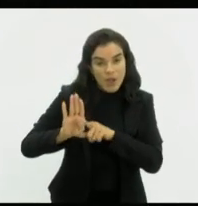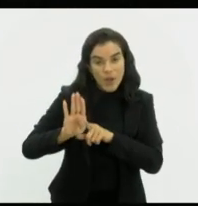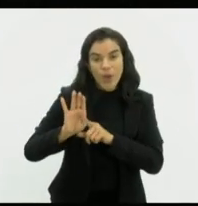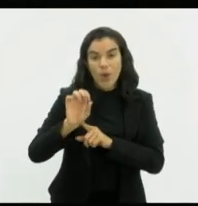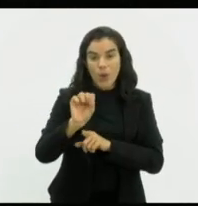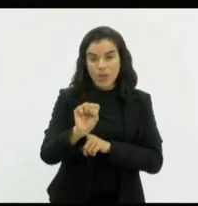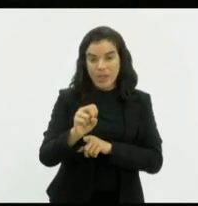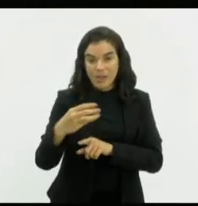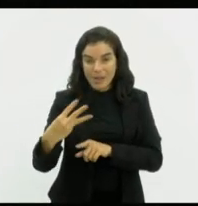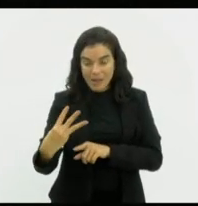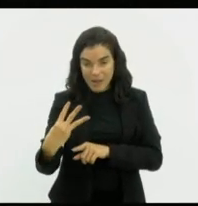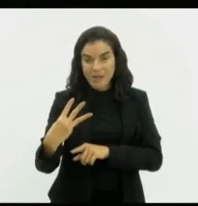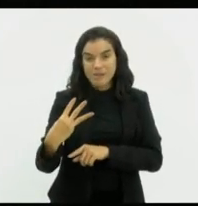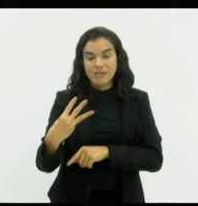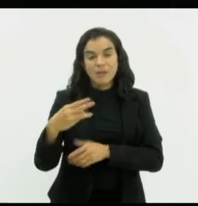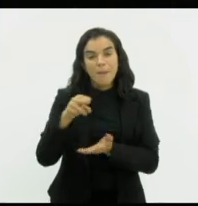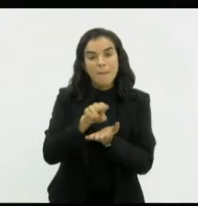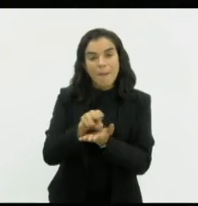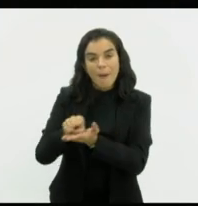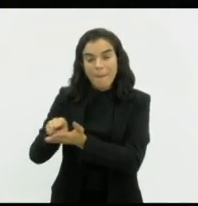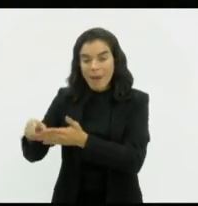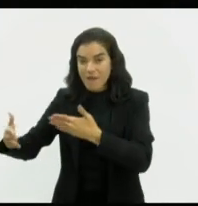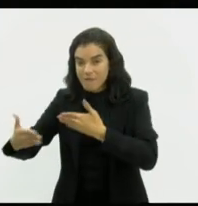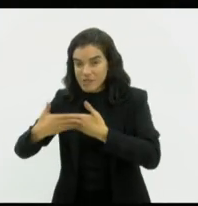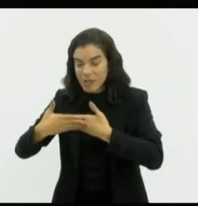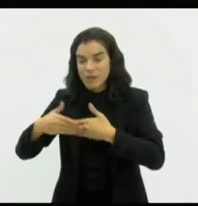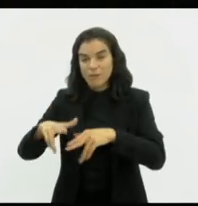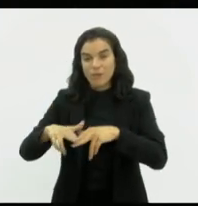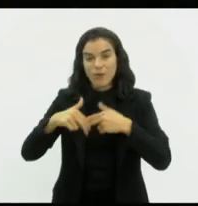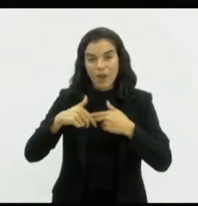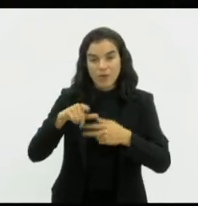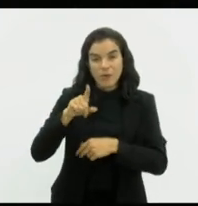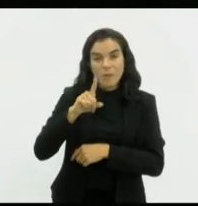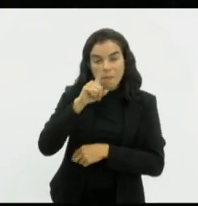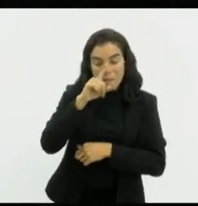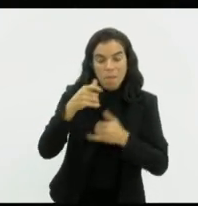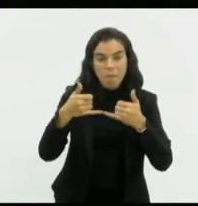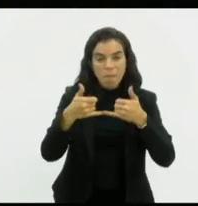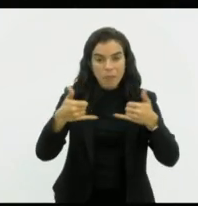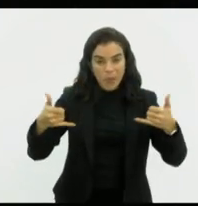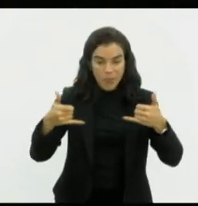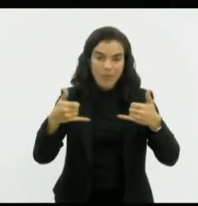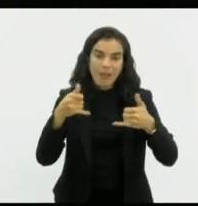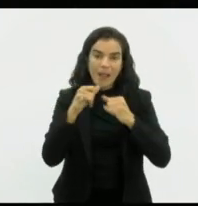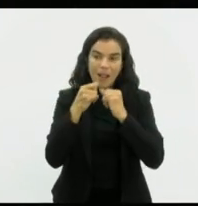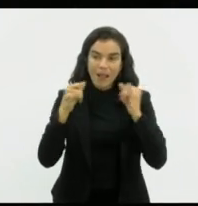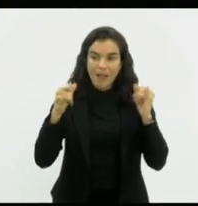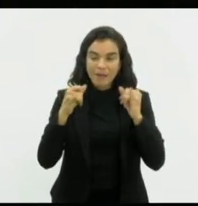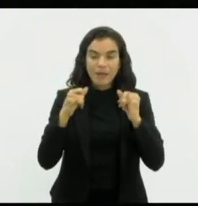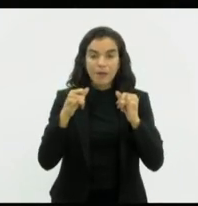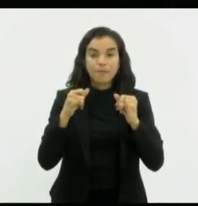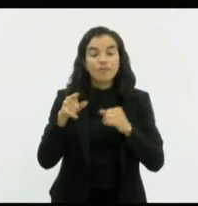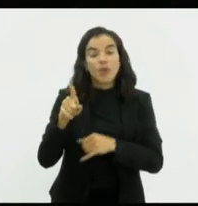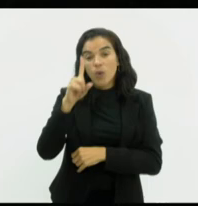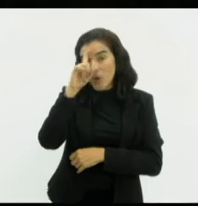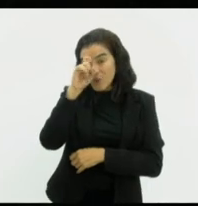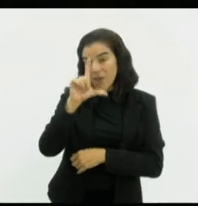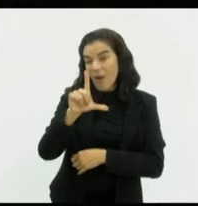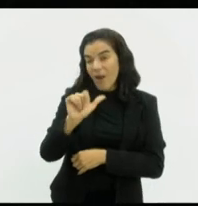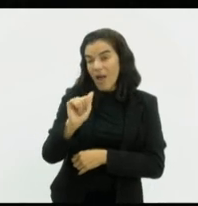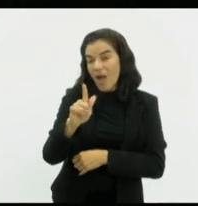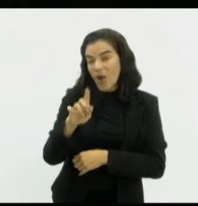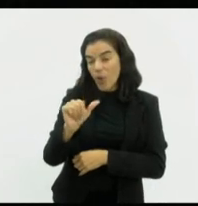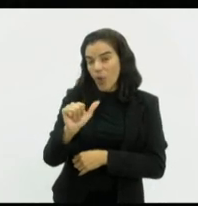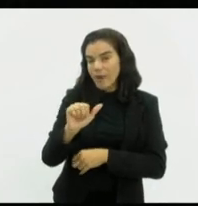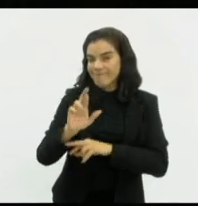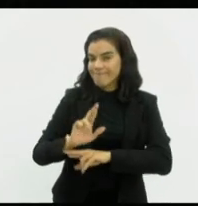83 leitos estão fechados por causa do risco cirúrgico, por causa do curto-circuito da rede elétrica, a situação do Hospital da Lagoa é um pouco